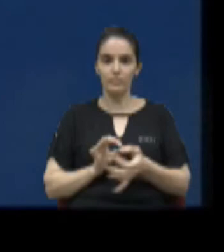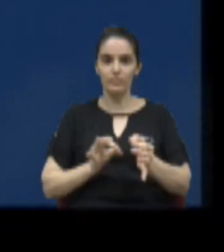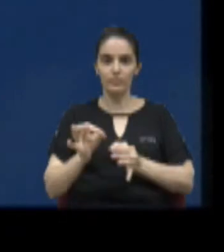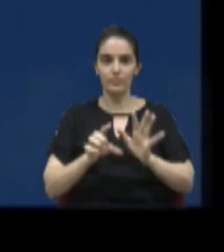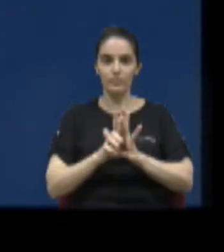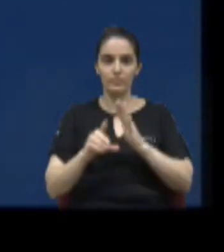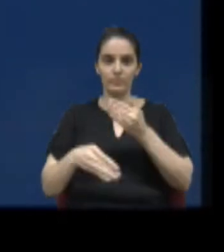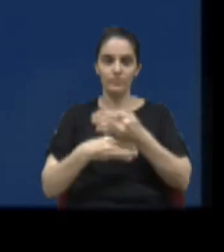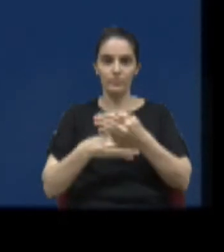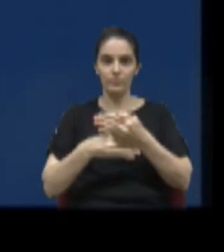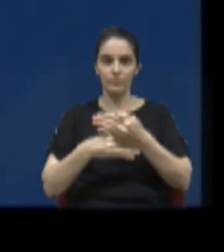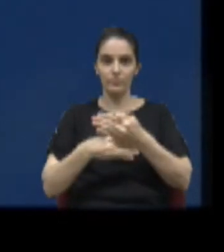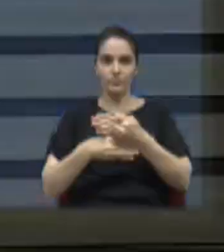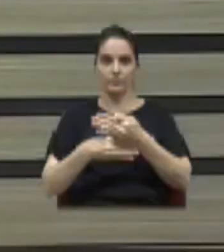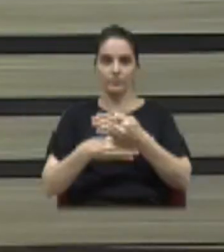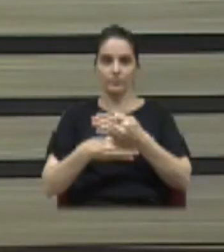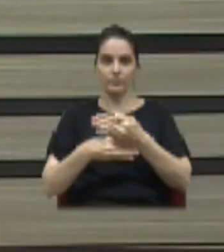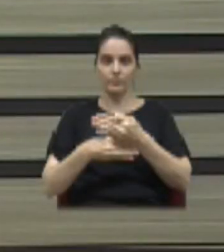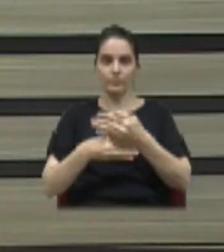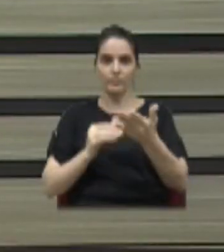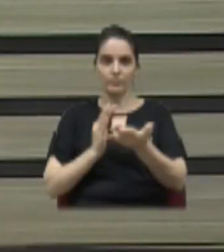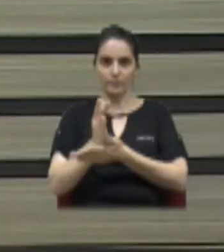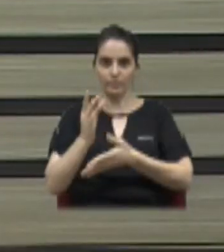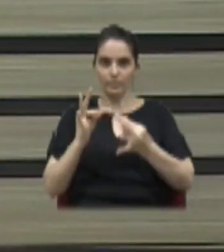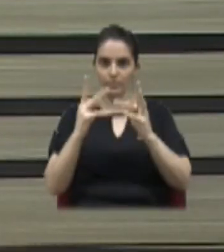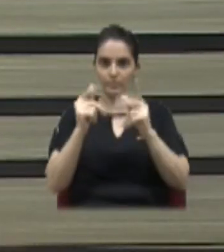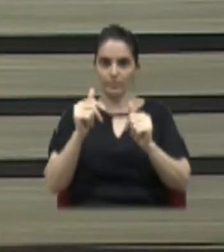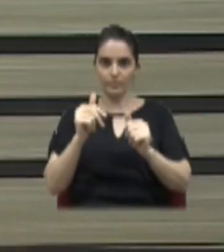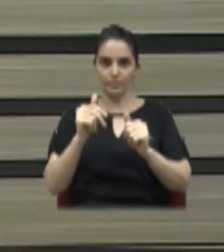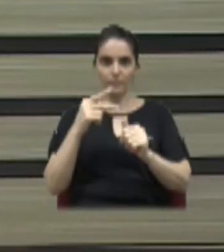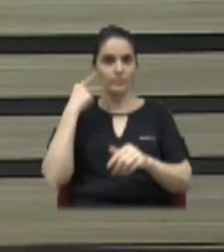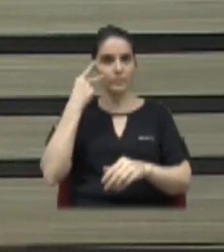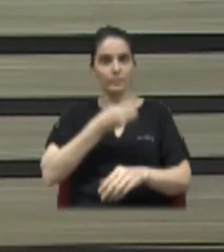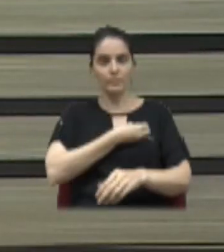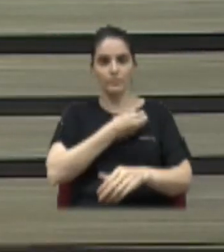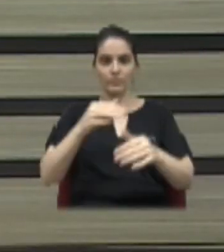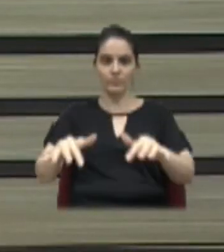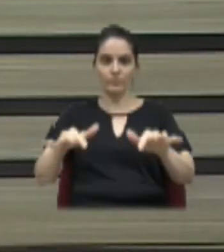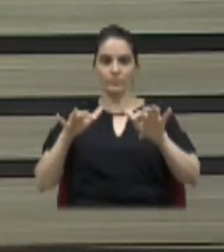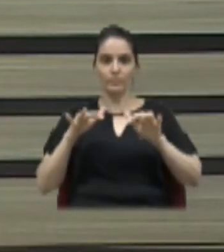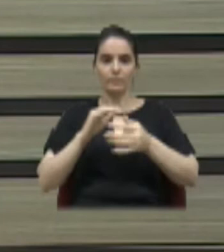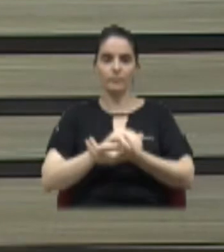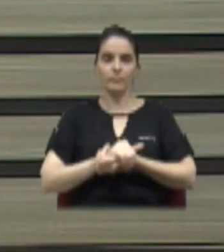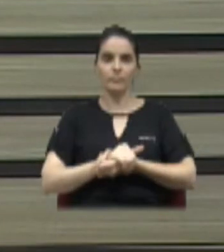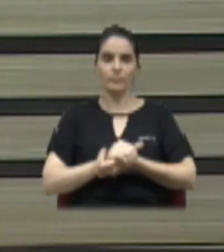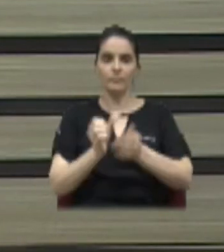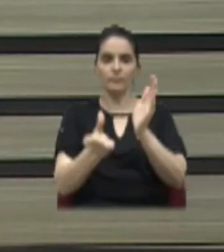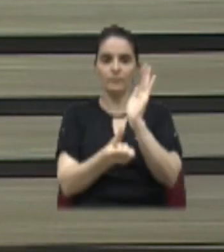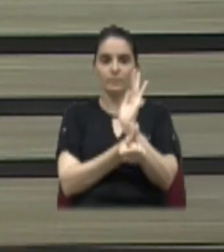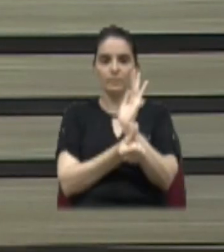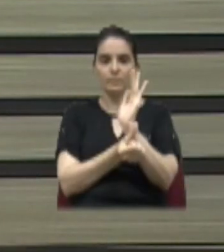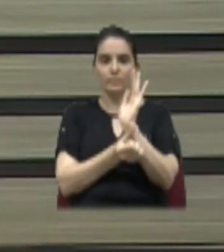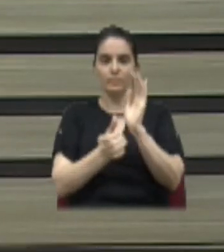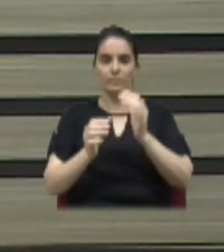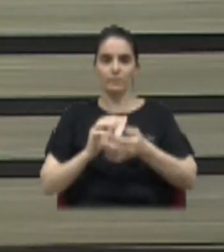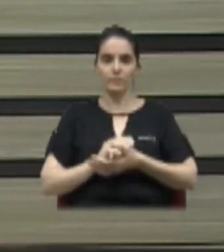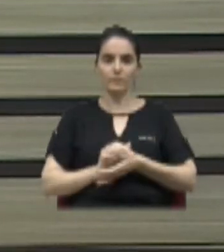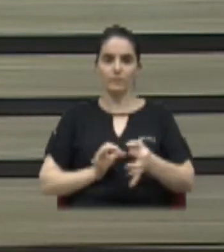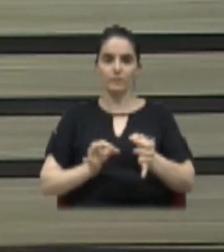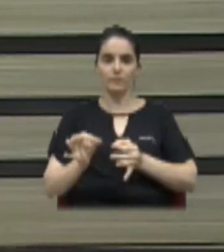Projeto de lei complementar foi aprovado por todos os vereadores presentes no plenário. Item 6 da